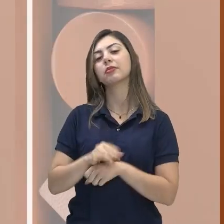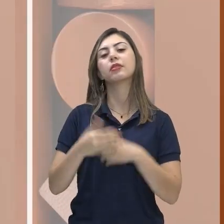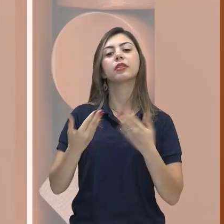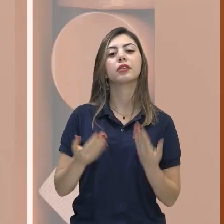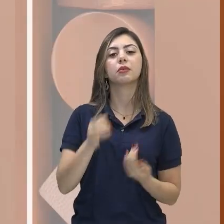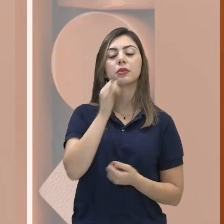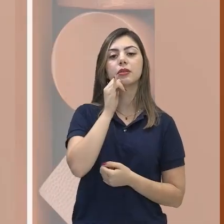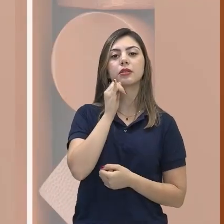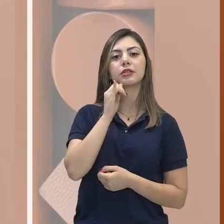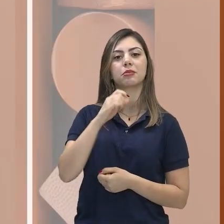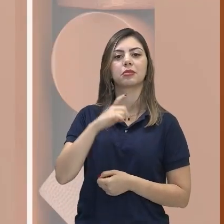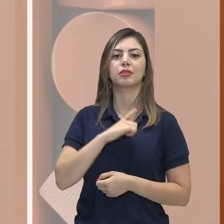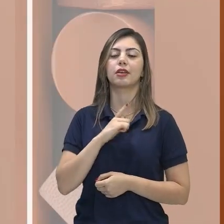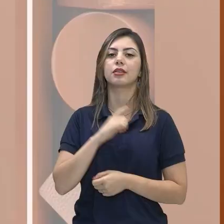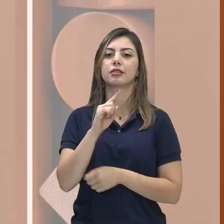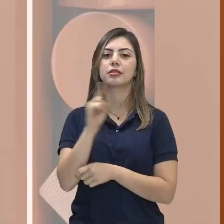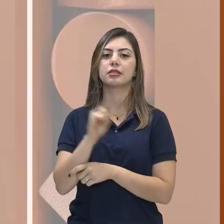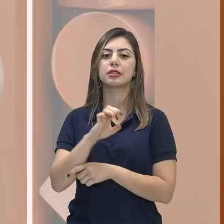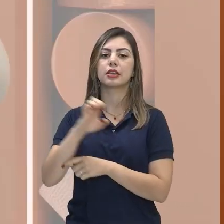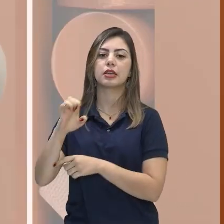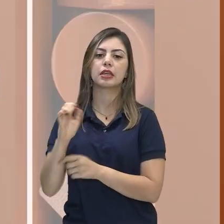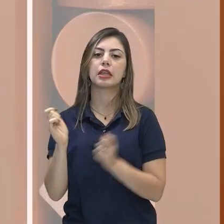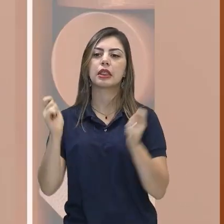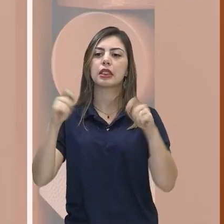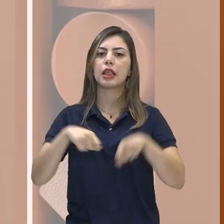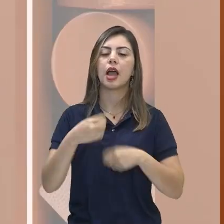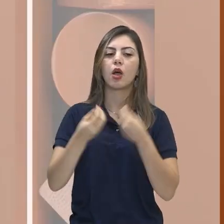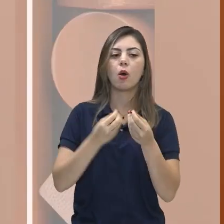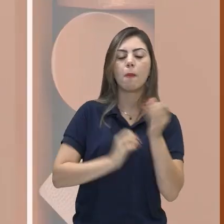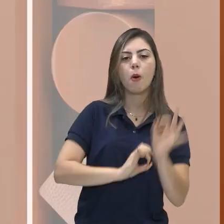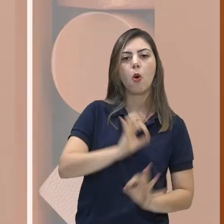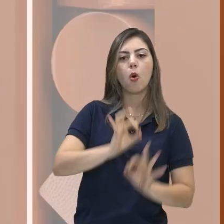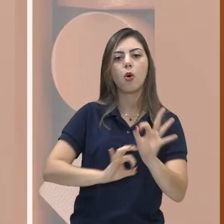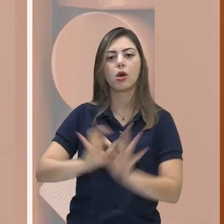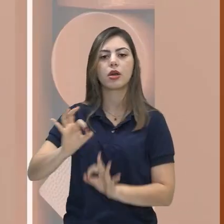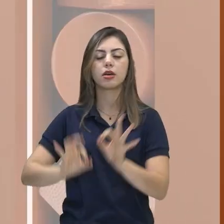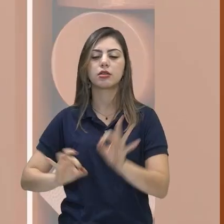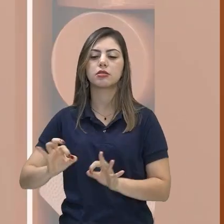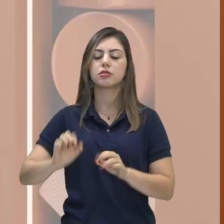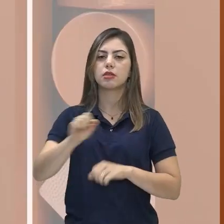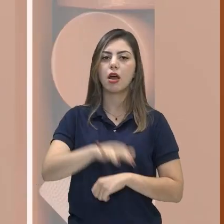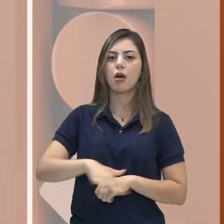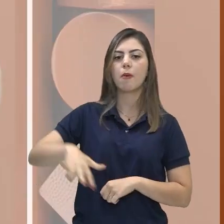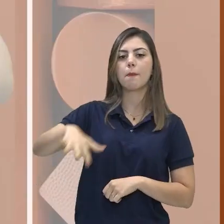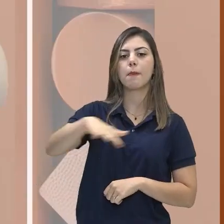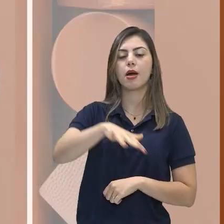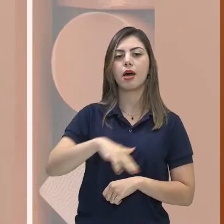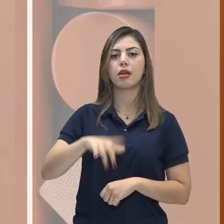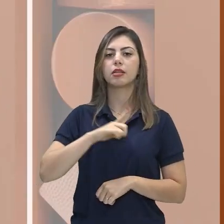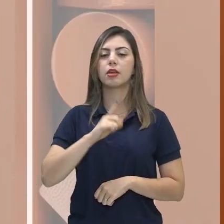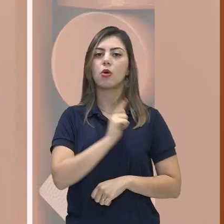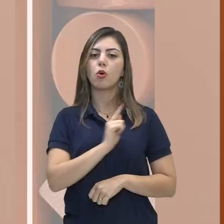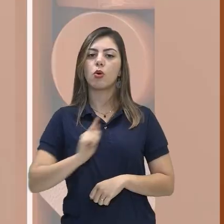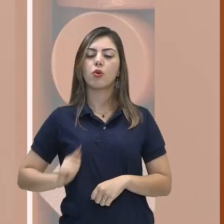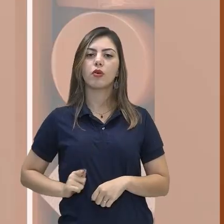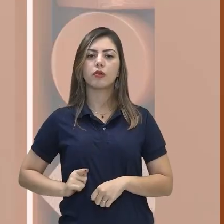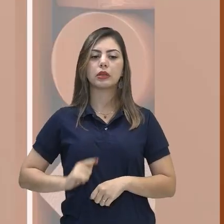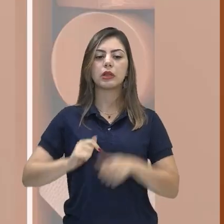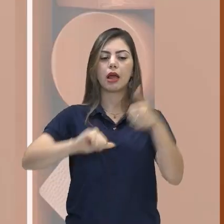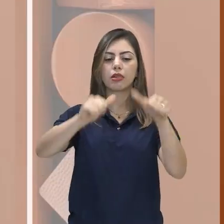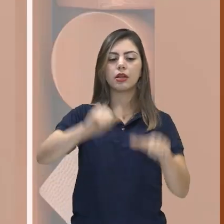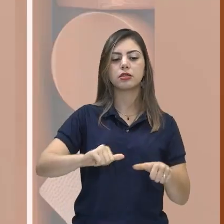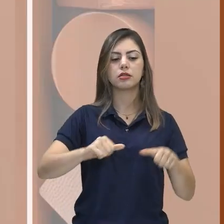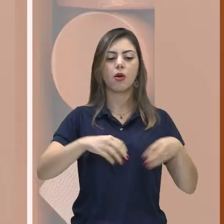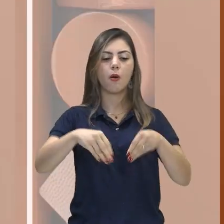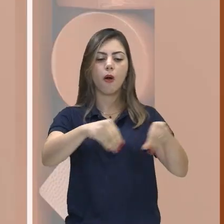a ZEE, como é que ela pode, então, esse mapeamento dessa área, através do governo, analisando o solo, a